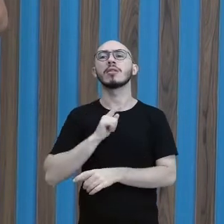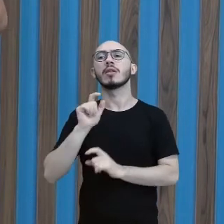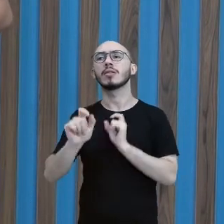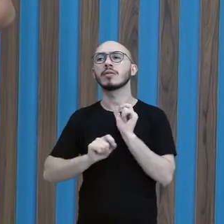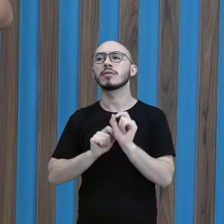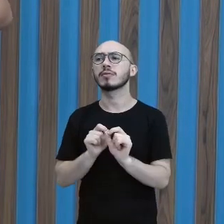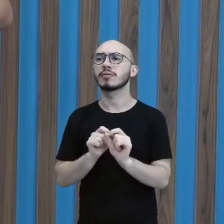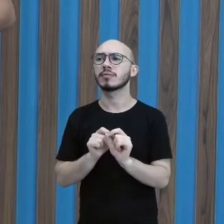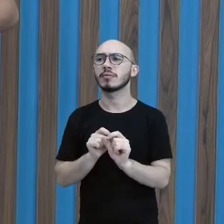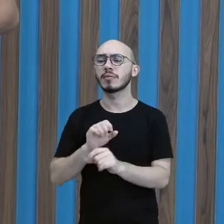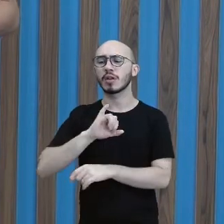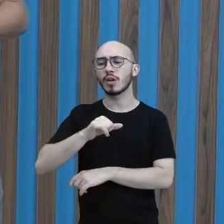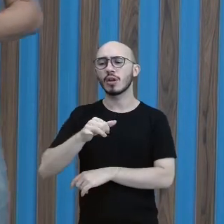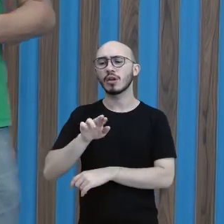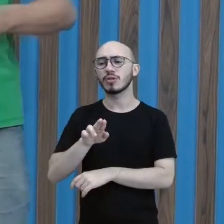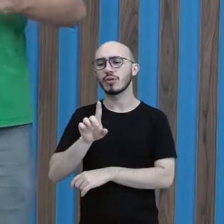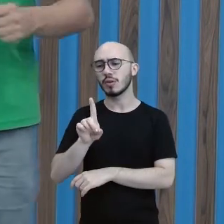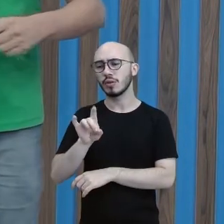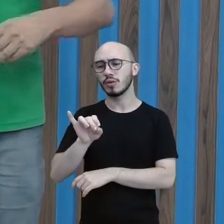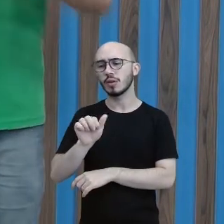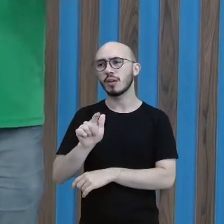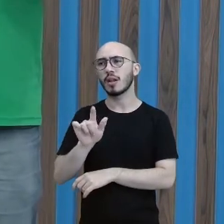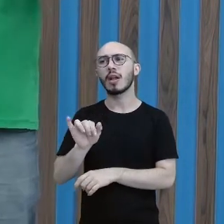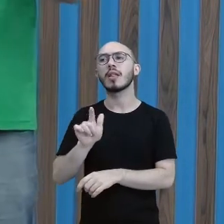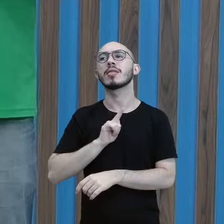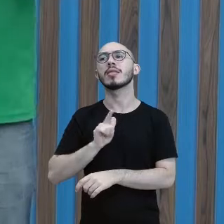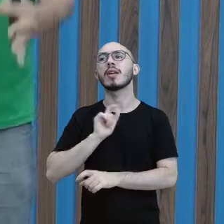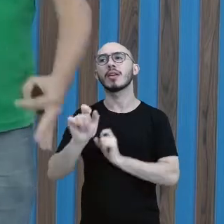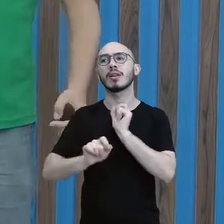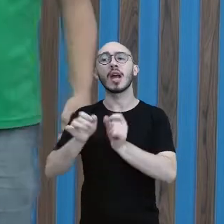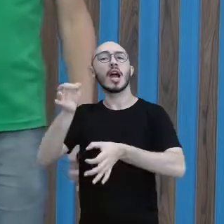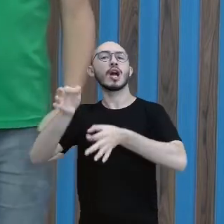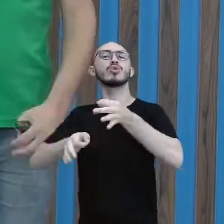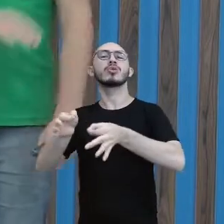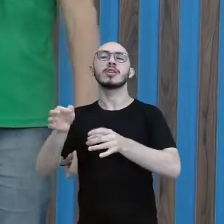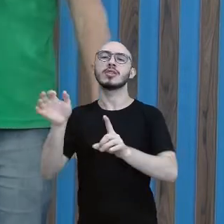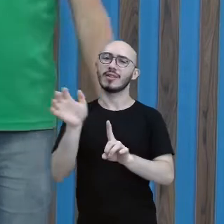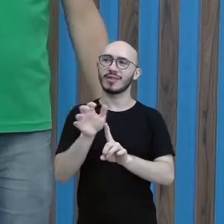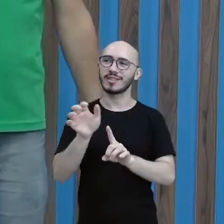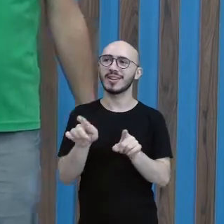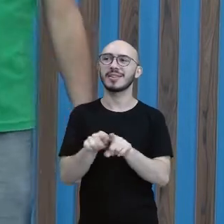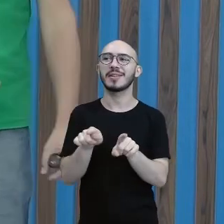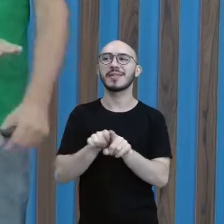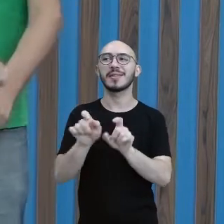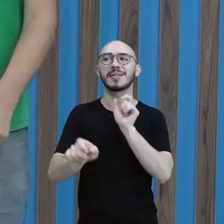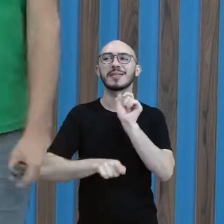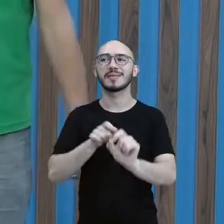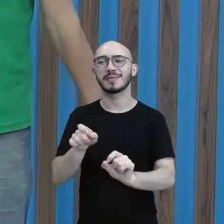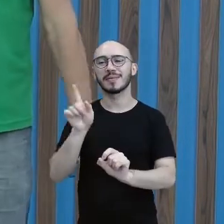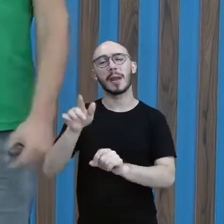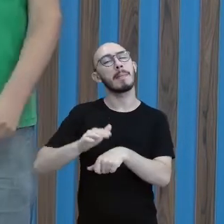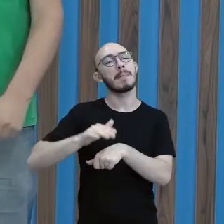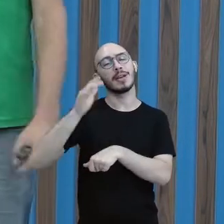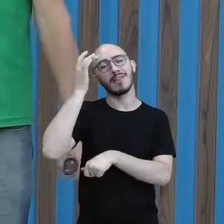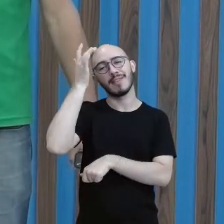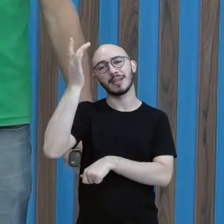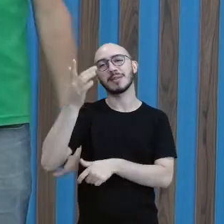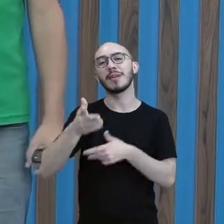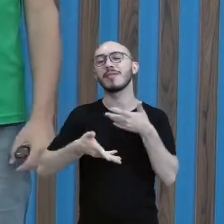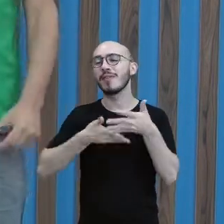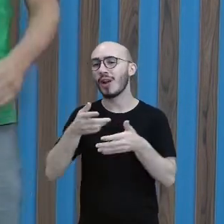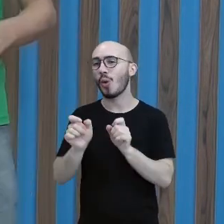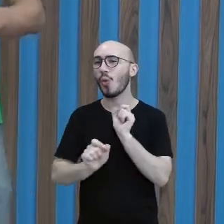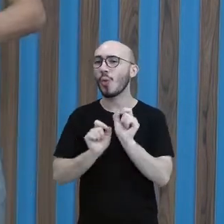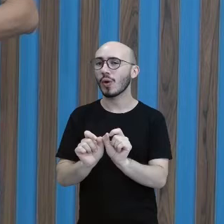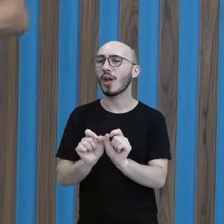acho que o termo é enfim, da intervenção da justiça. Né, vamos colocar o termo mais fácil, né? Que é